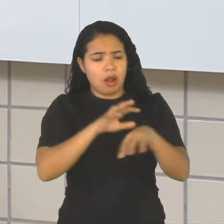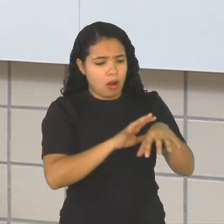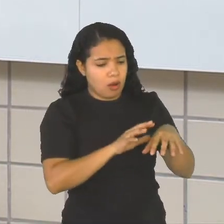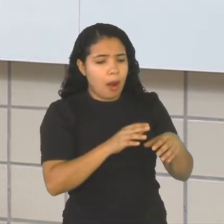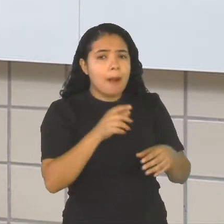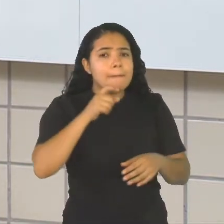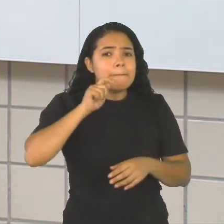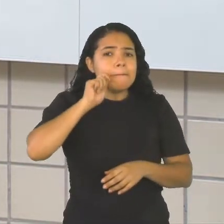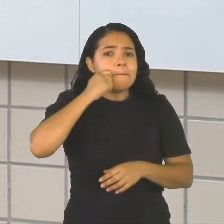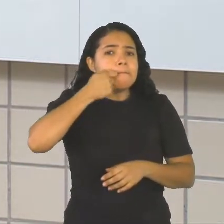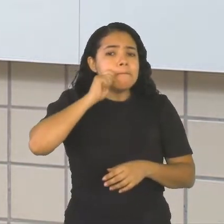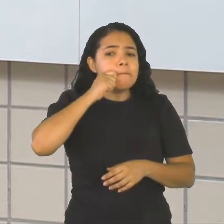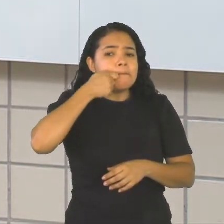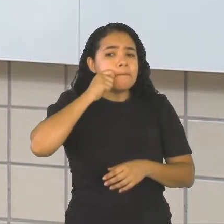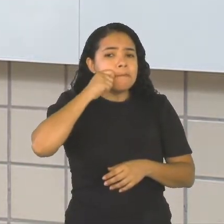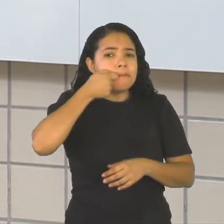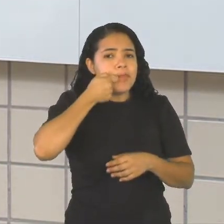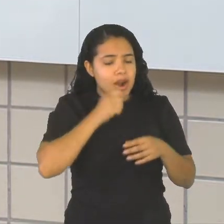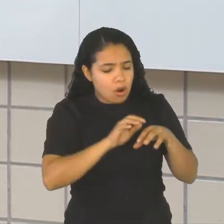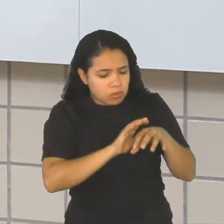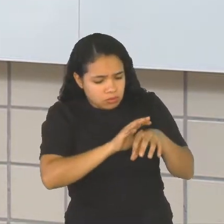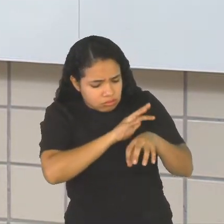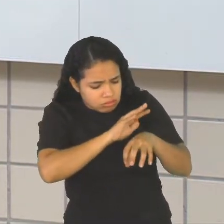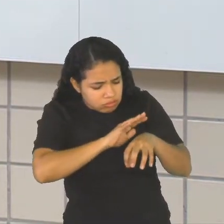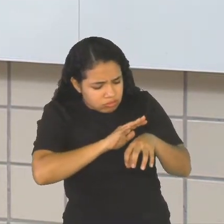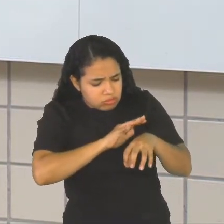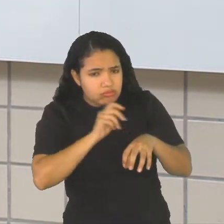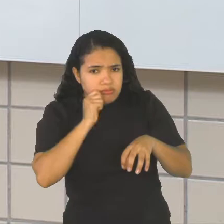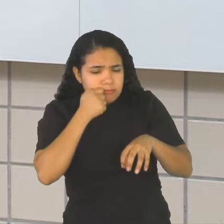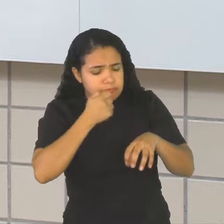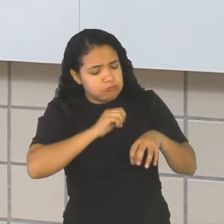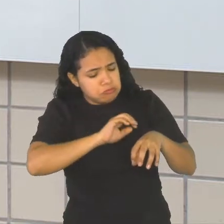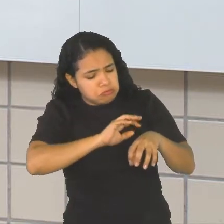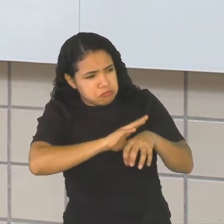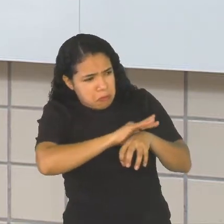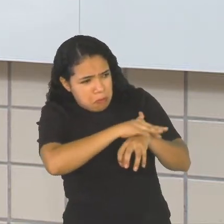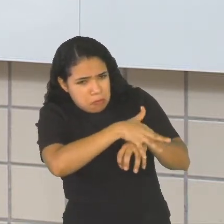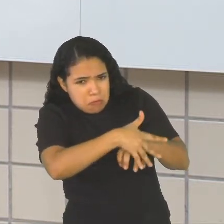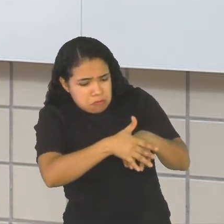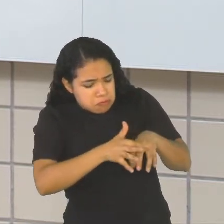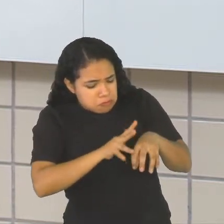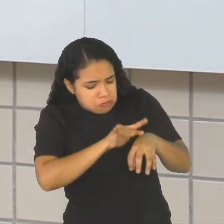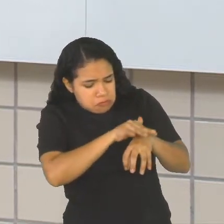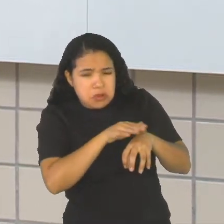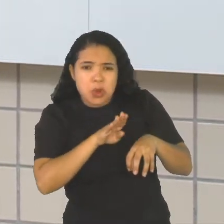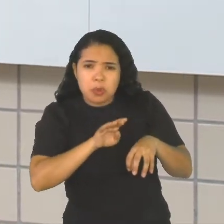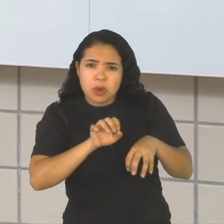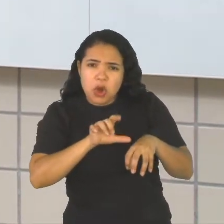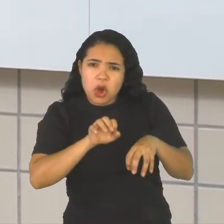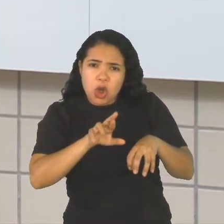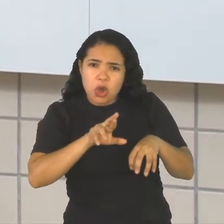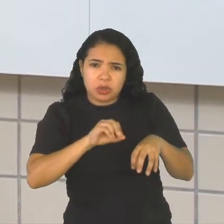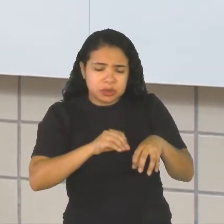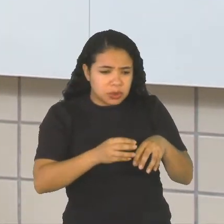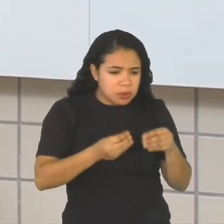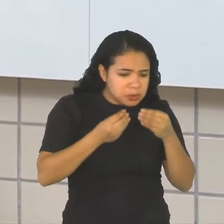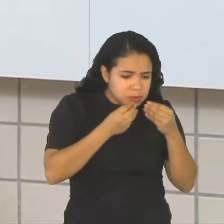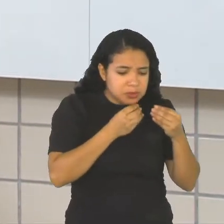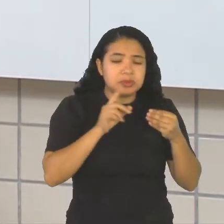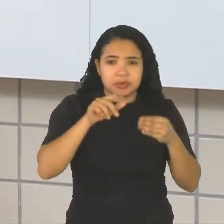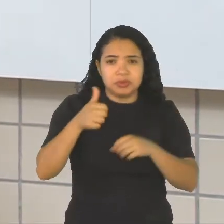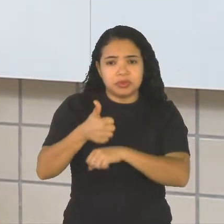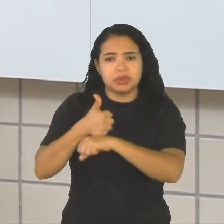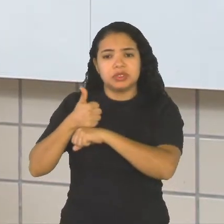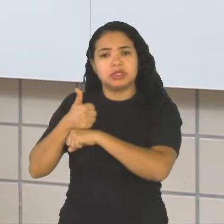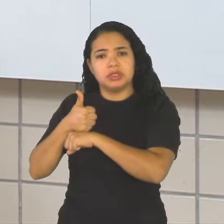quem comia aquele pão estava resistindo ali à bactéria que estava naquele navio? Então, foi Fleming, certo?